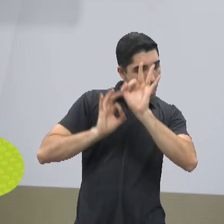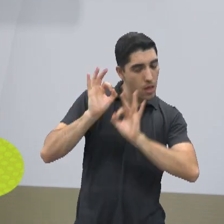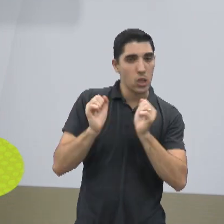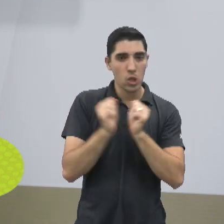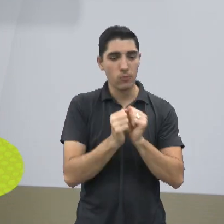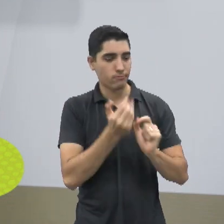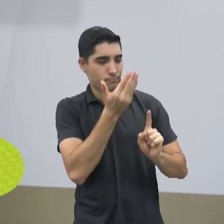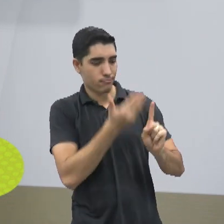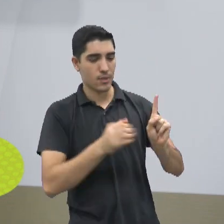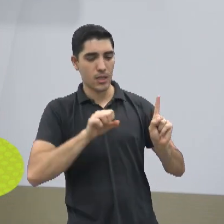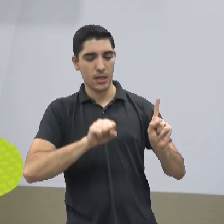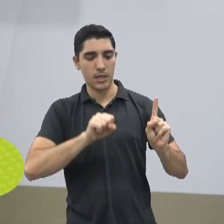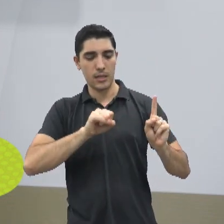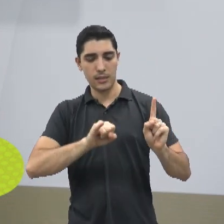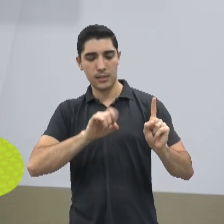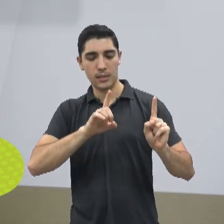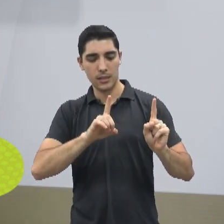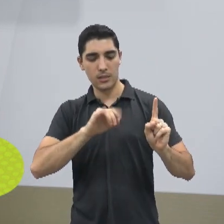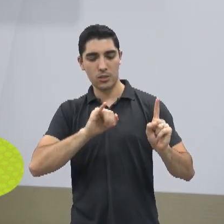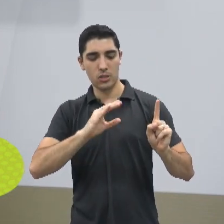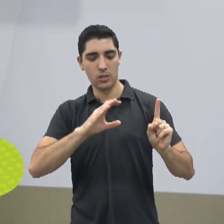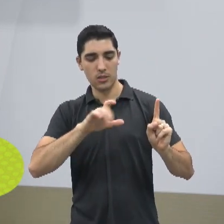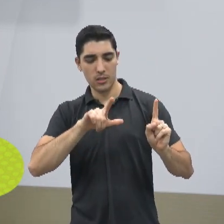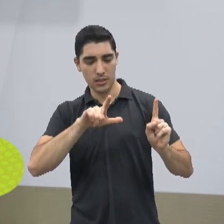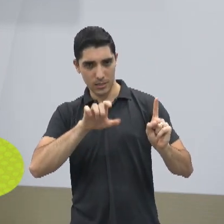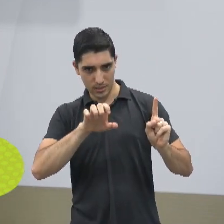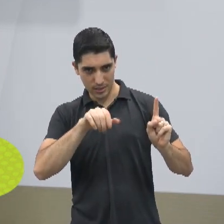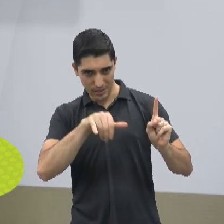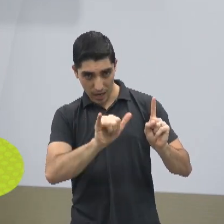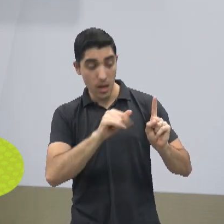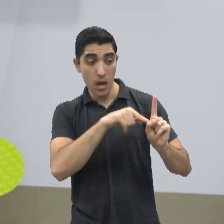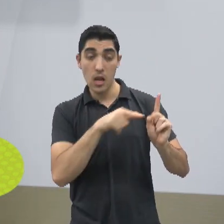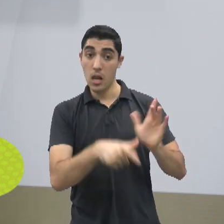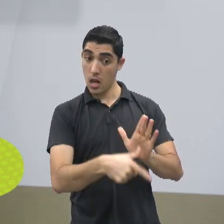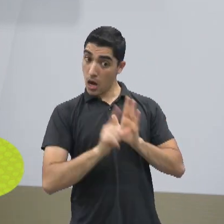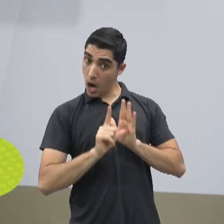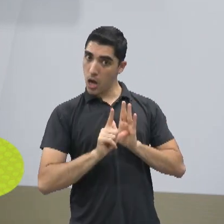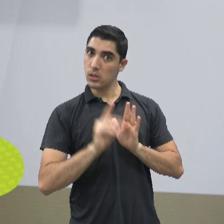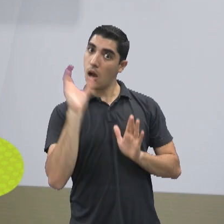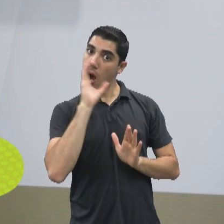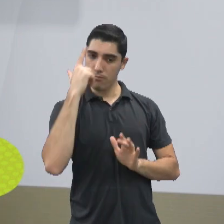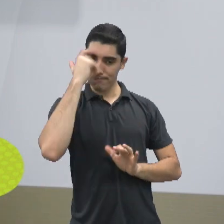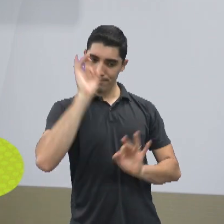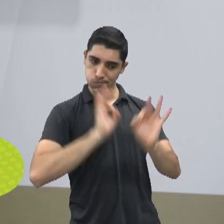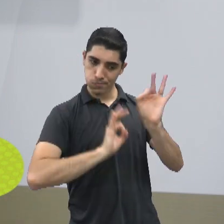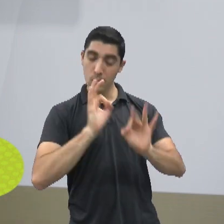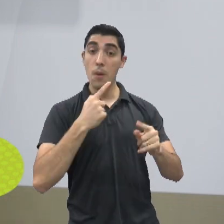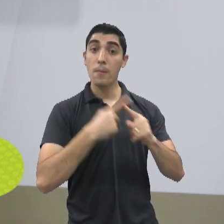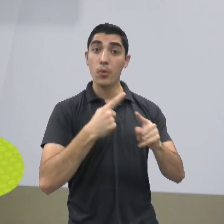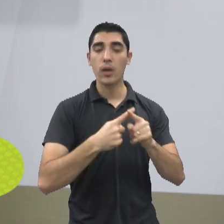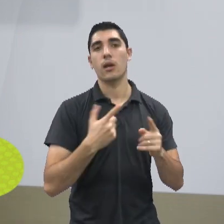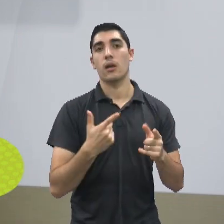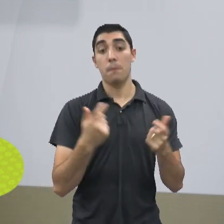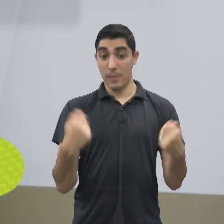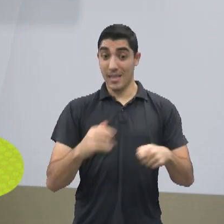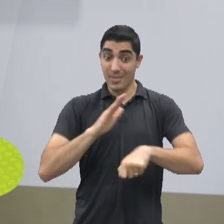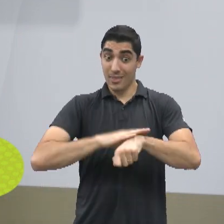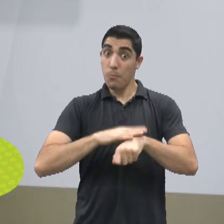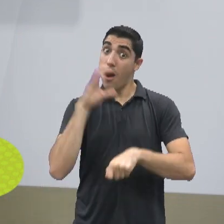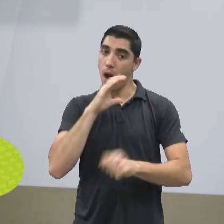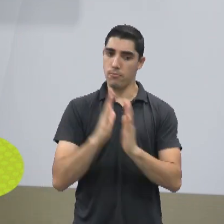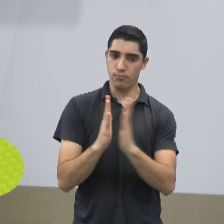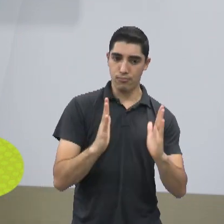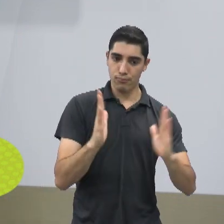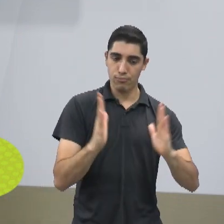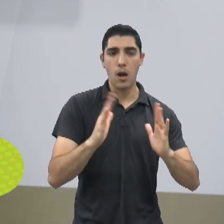time neste conselho técnico, já acelerar esse planejamento também, porque o tempo para poder anunciar esses jogadores, colocar eles para poder treinar,